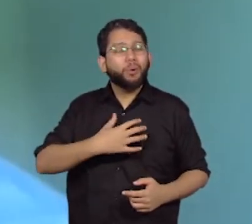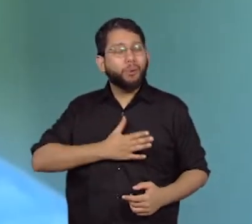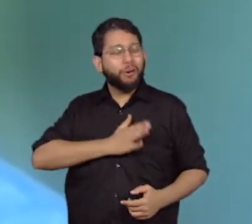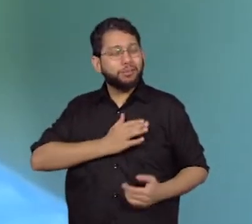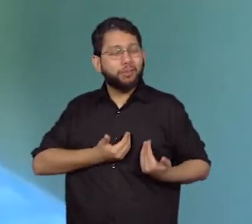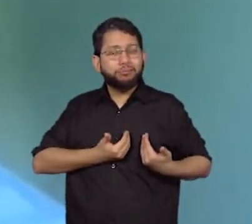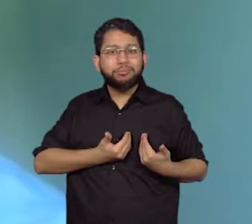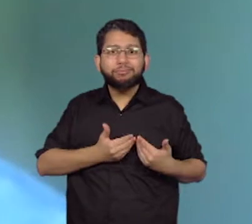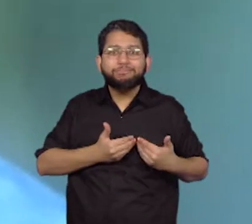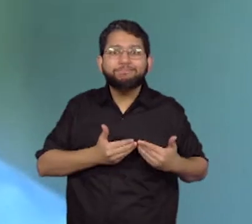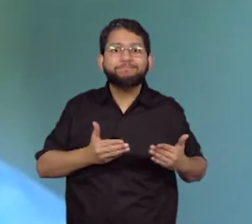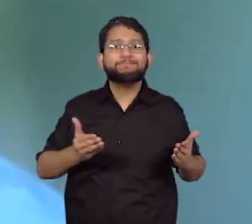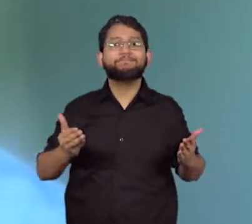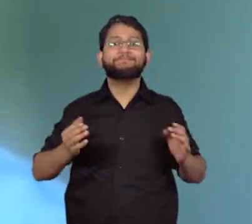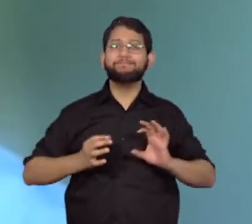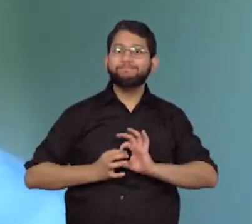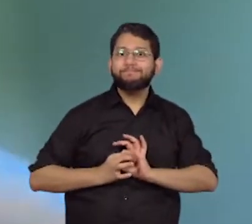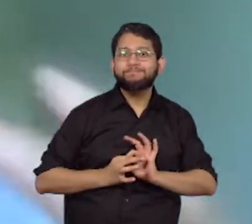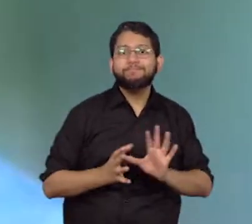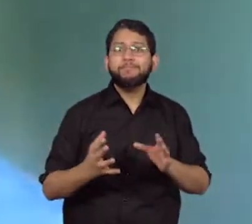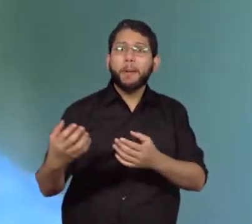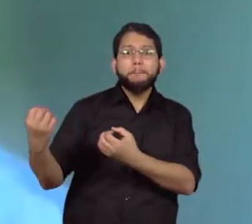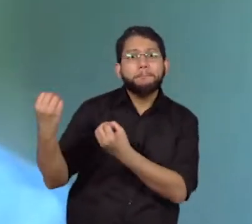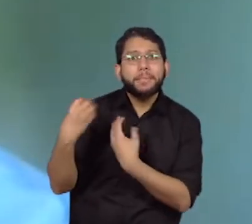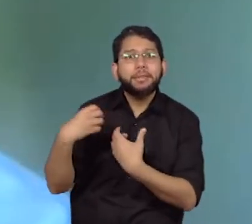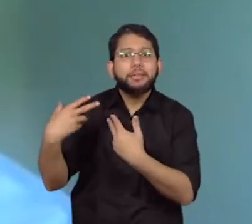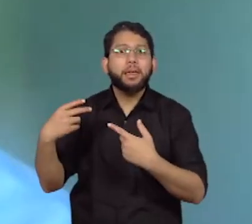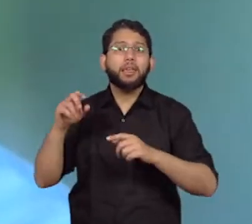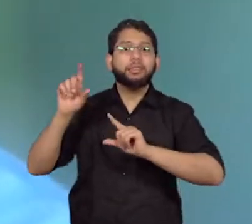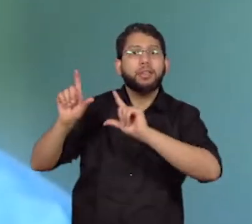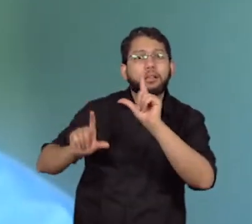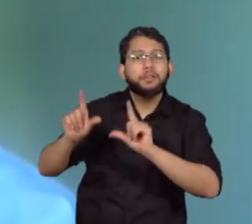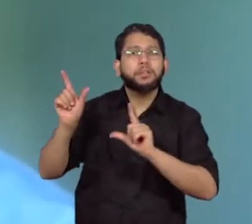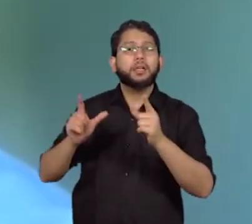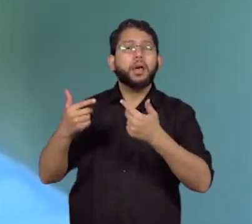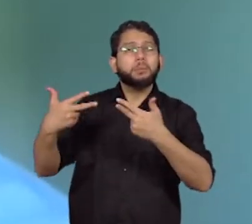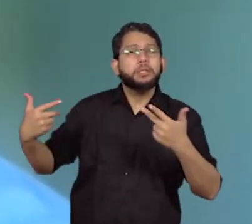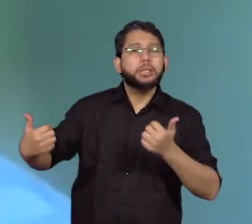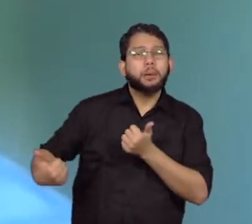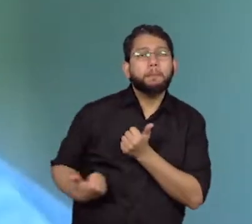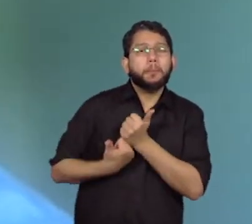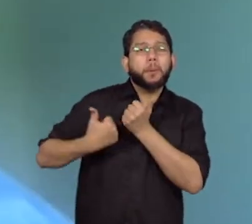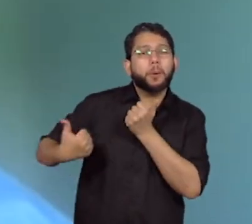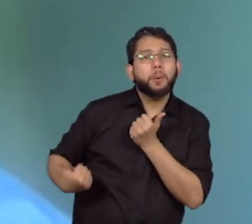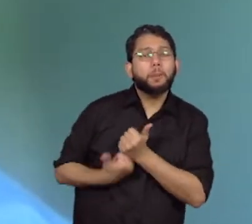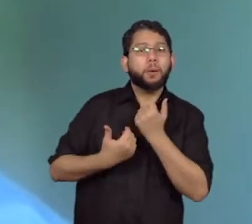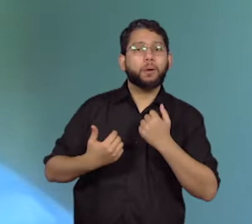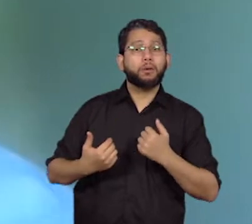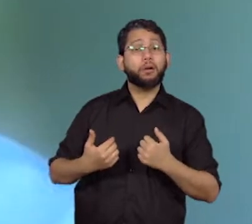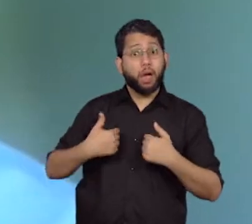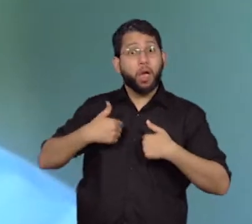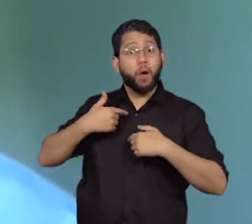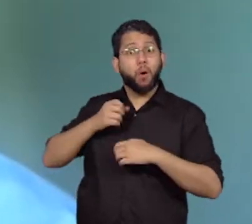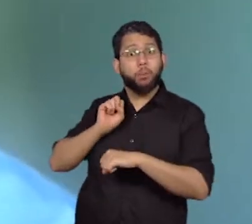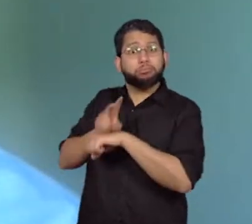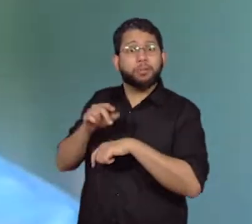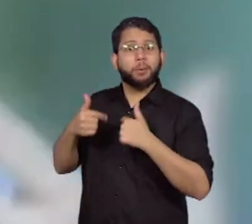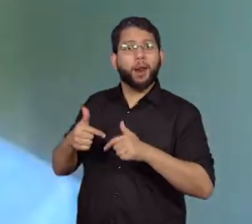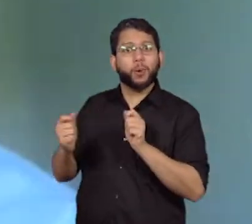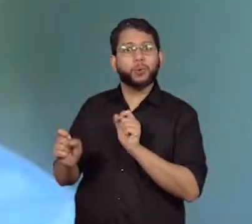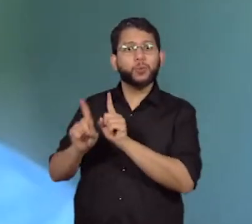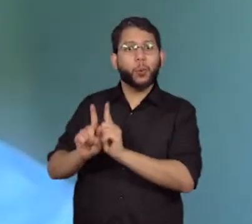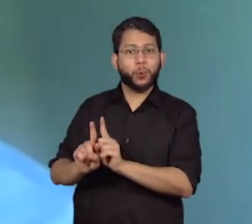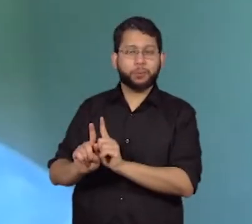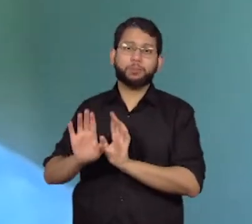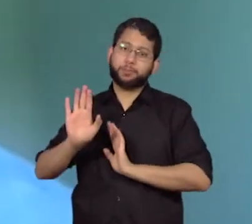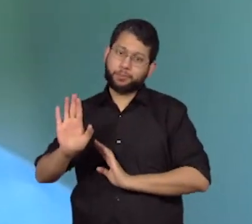E ele me ensinou muito sobre o universo da TV, sobre televisão, e eu comecei a trabalhar com ele. Eu ia no escritório dele, trabalhava lá. Aí eu